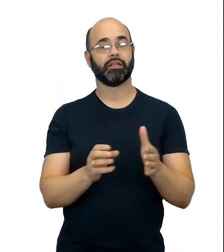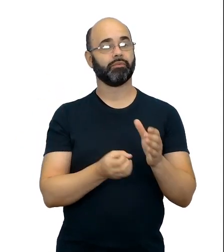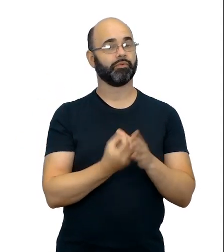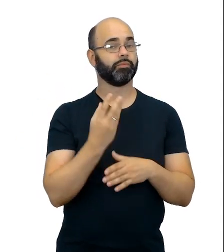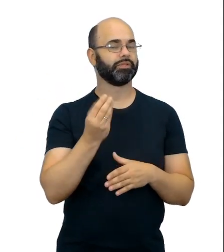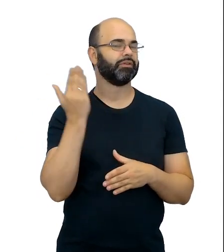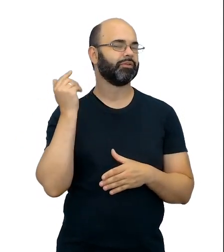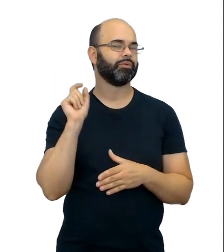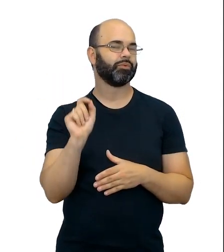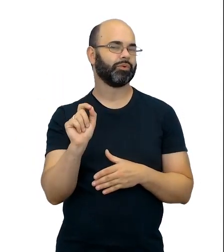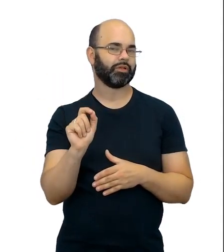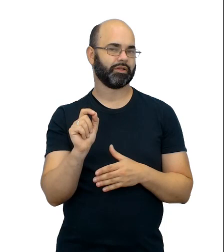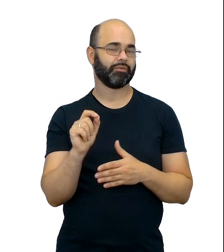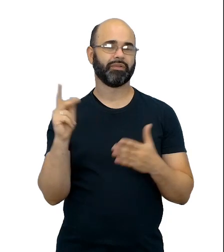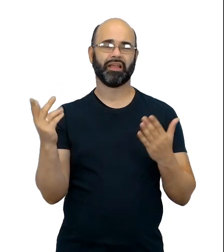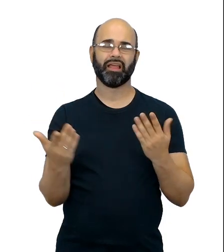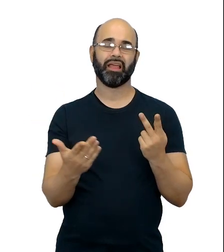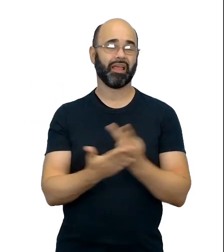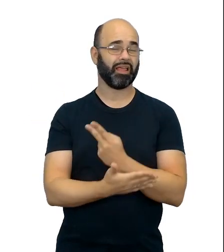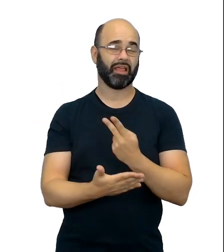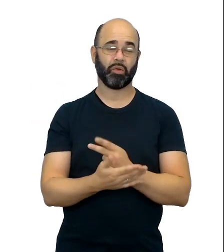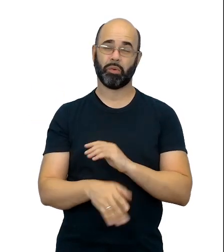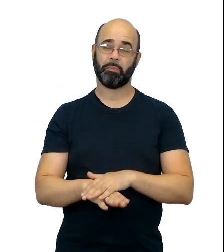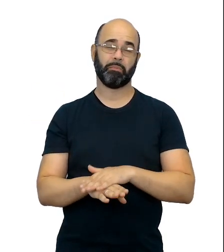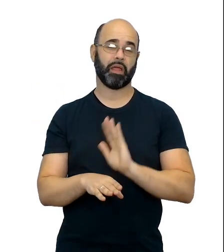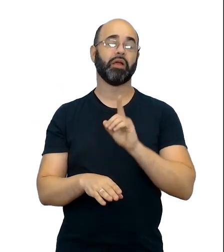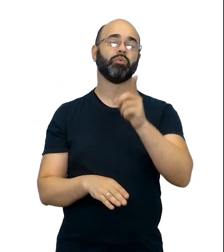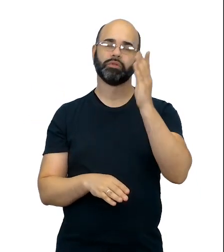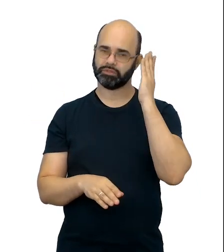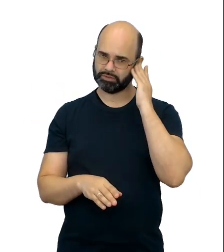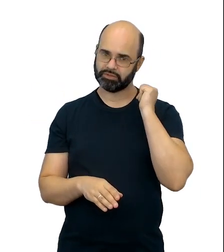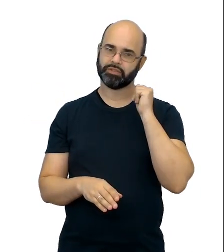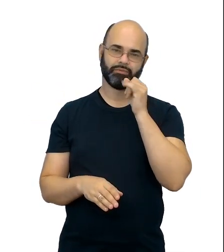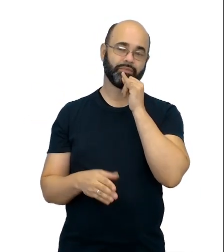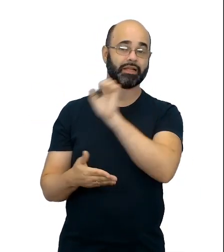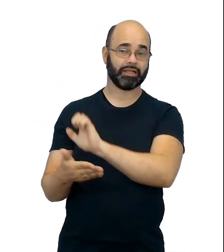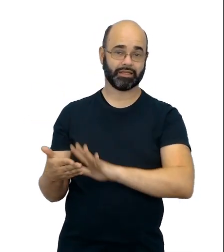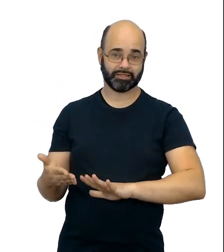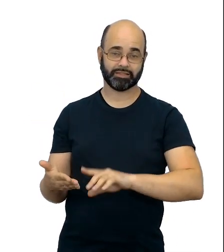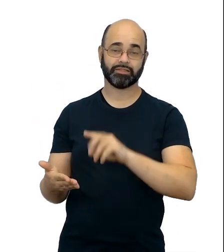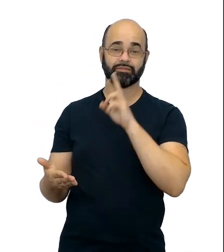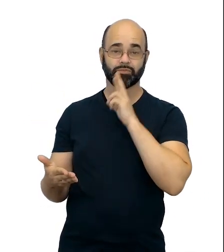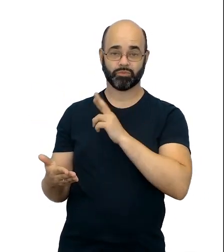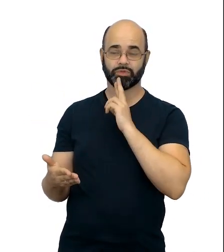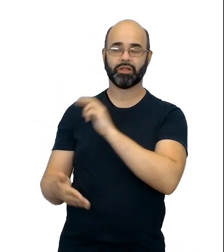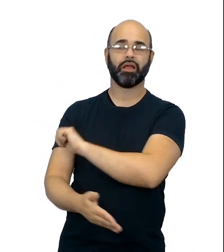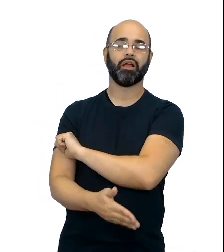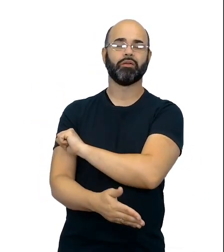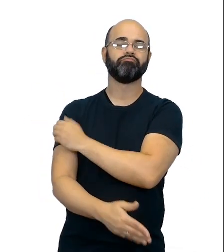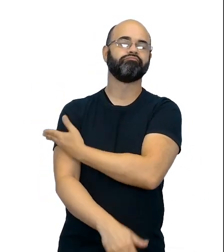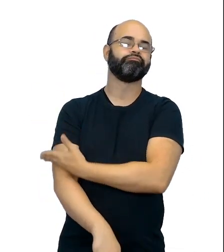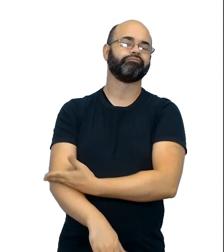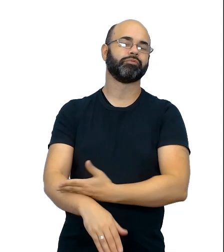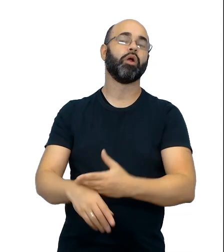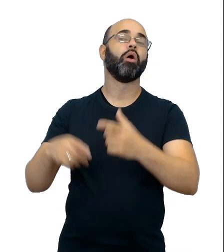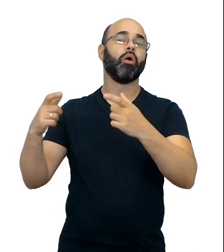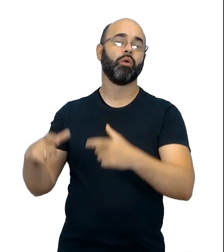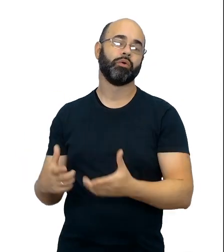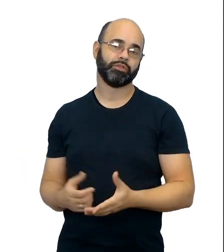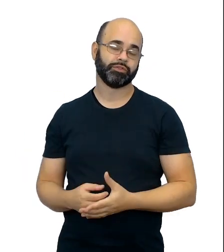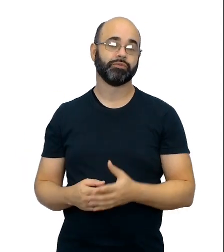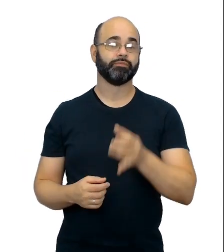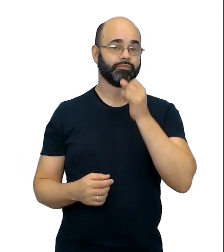eram? Quais eram os erros mais comuns quando os alunos fazem essas atividades? A partir do nosso conhecimento, do